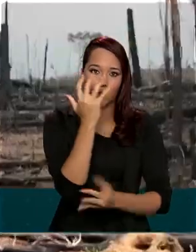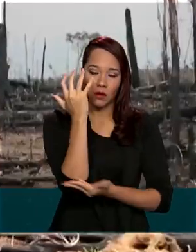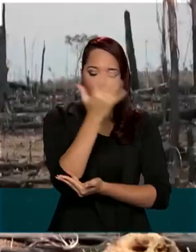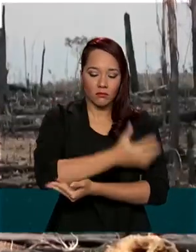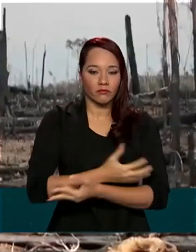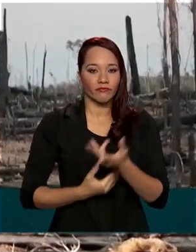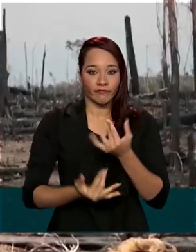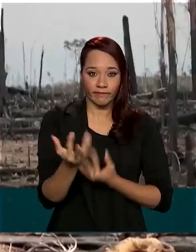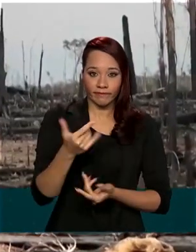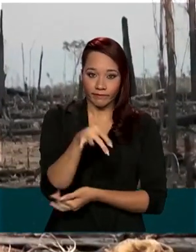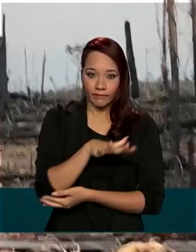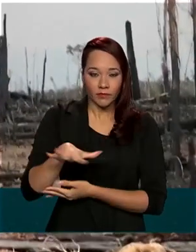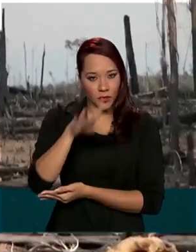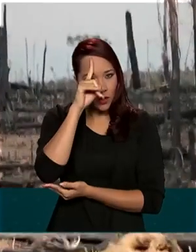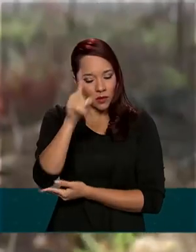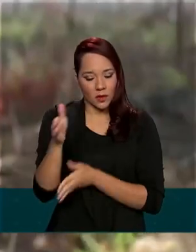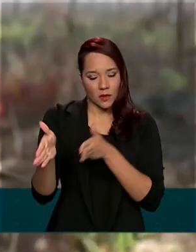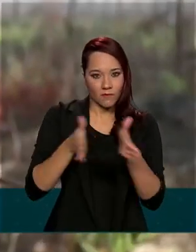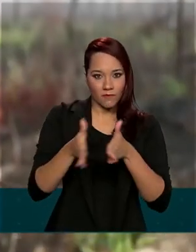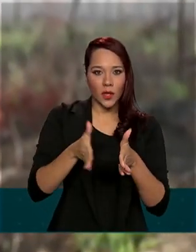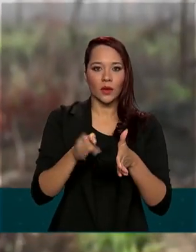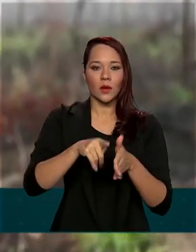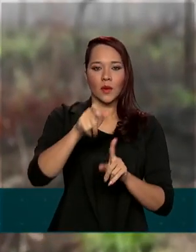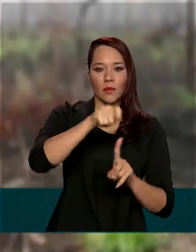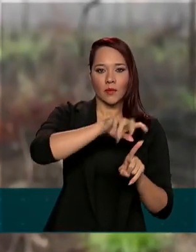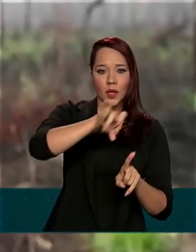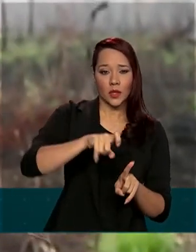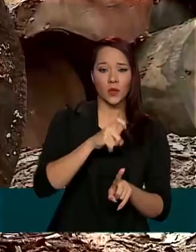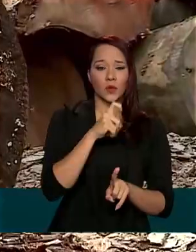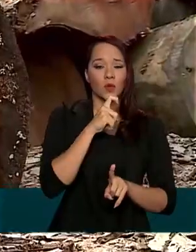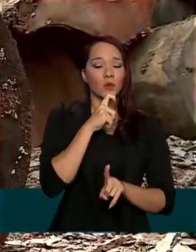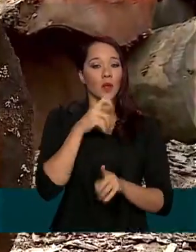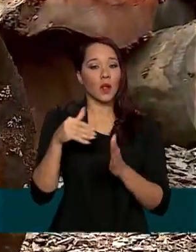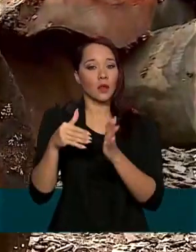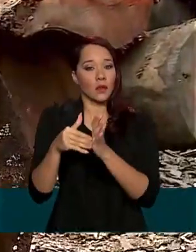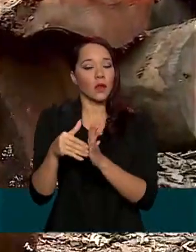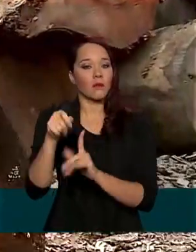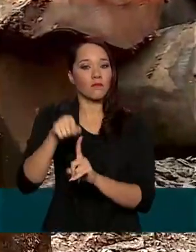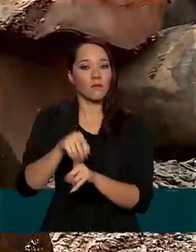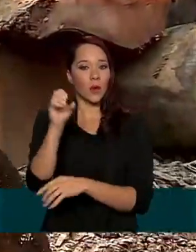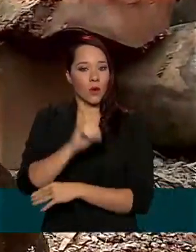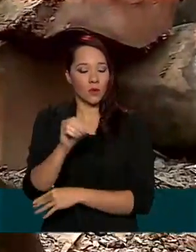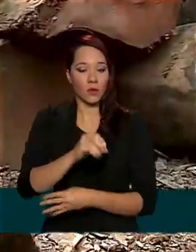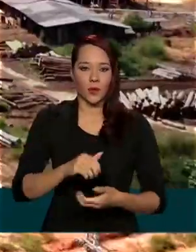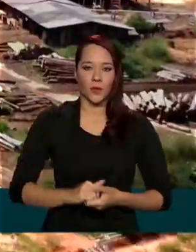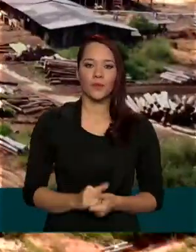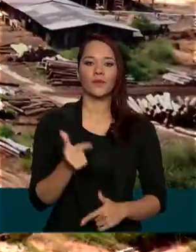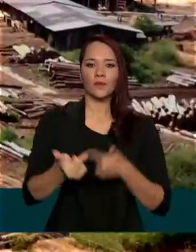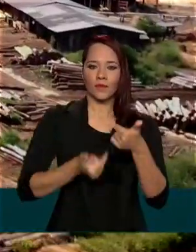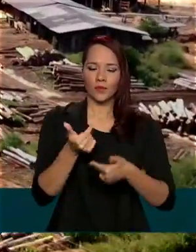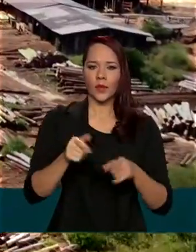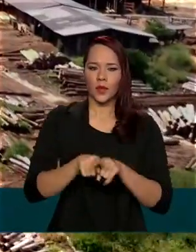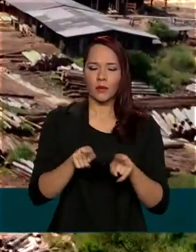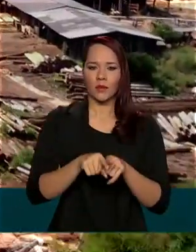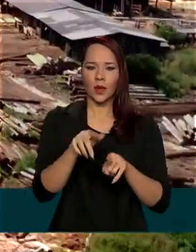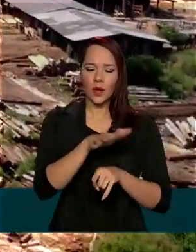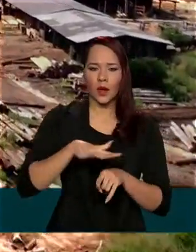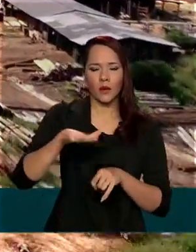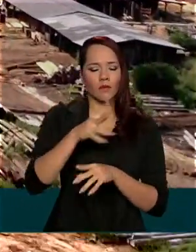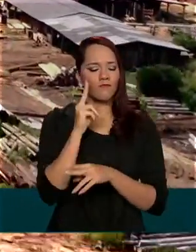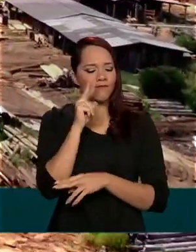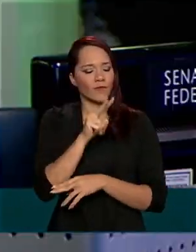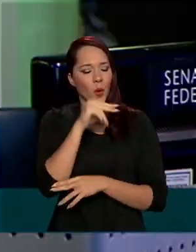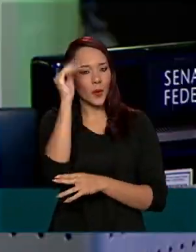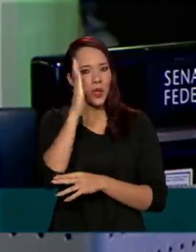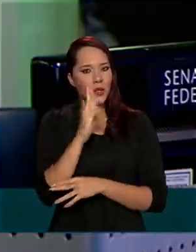região, principalmente neste período, que vai de julho a outubro. O trabalho também pretende fortalecer a imagem do Brasil